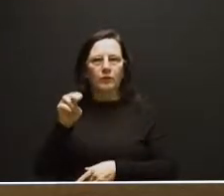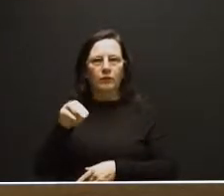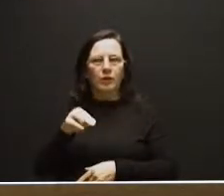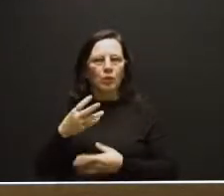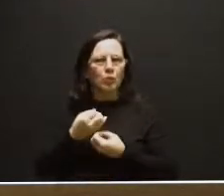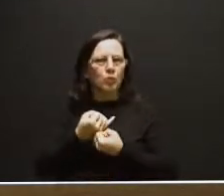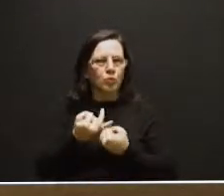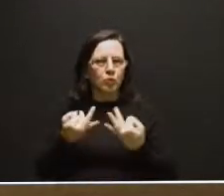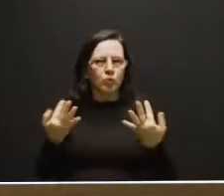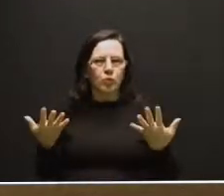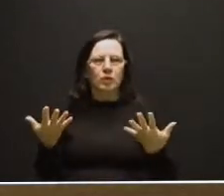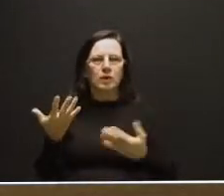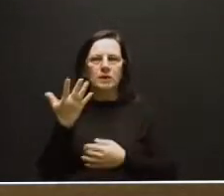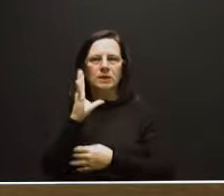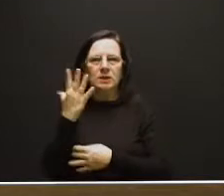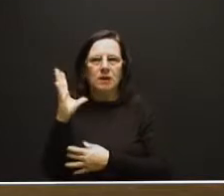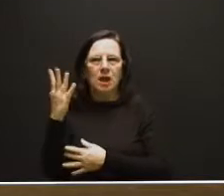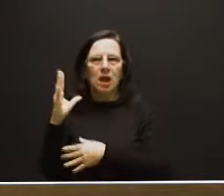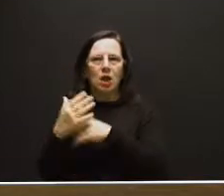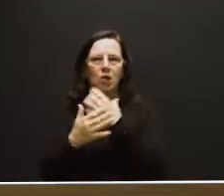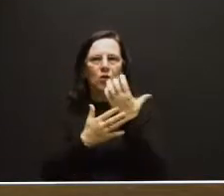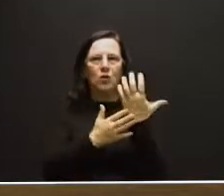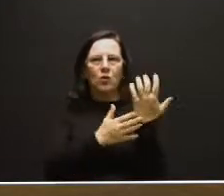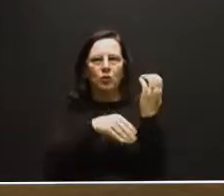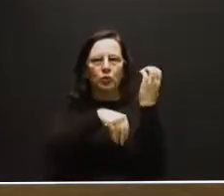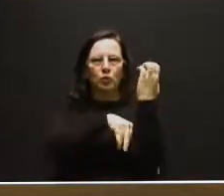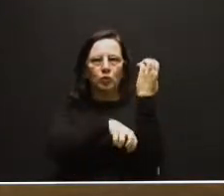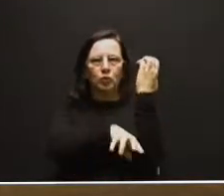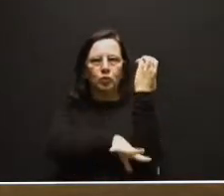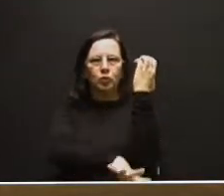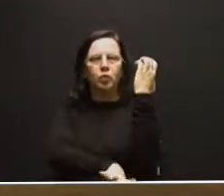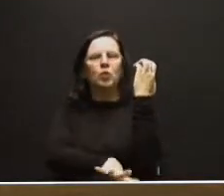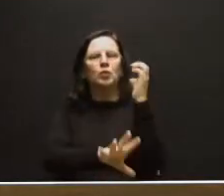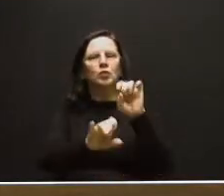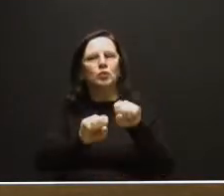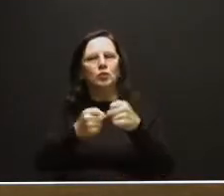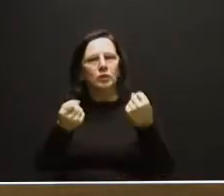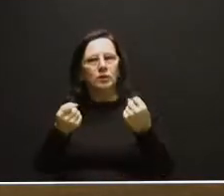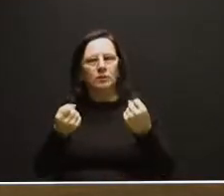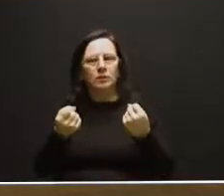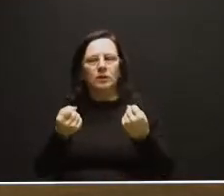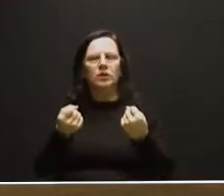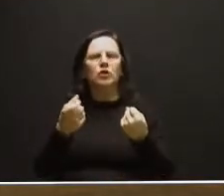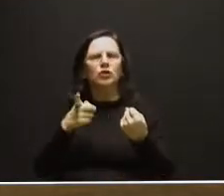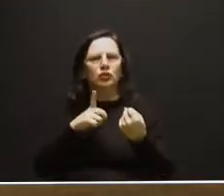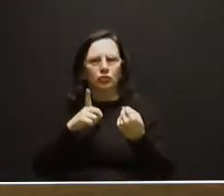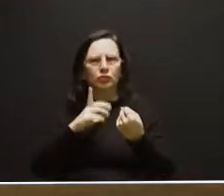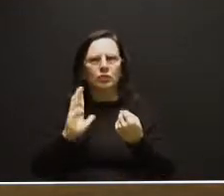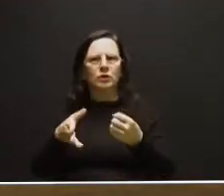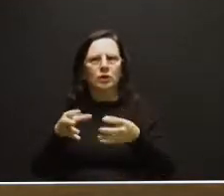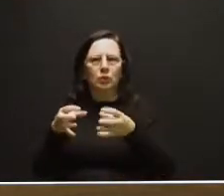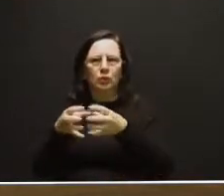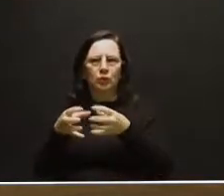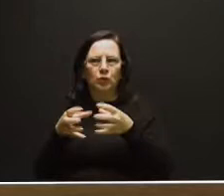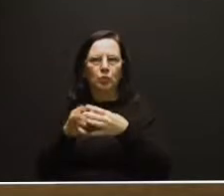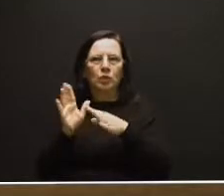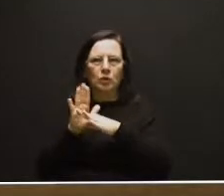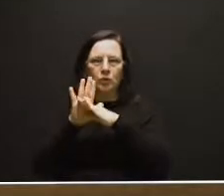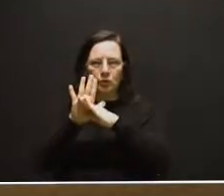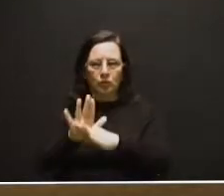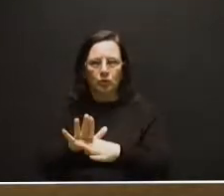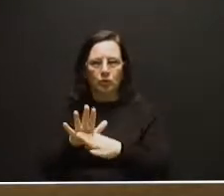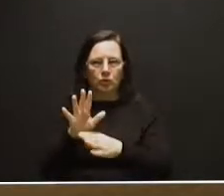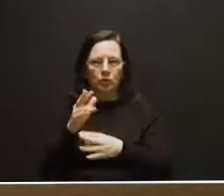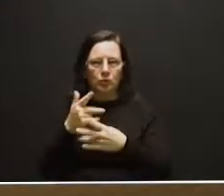milhares de árvores que estão quebrando calçadas e já existe uma equipe para poder atender à municipalidade